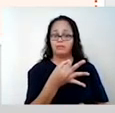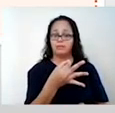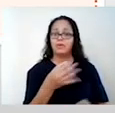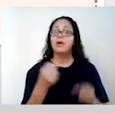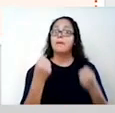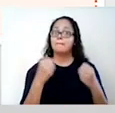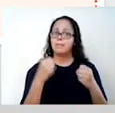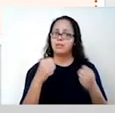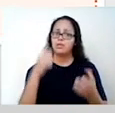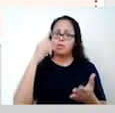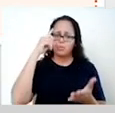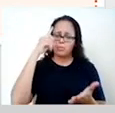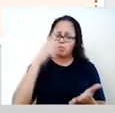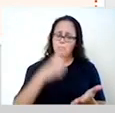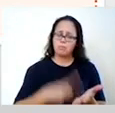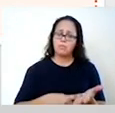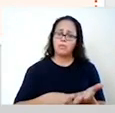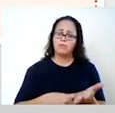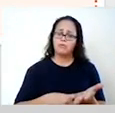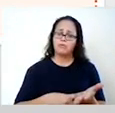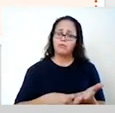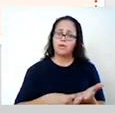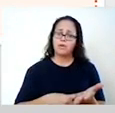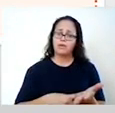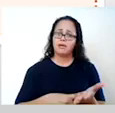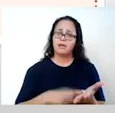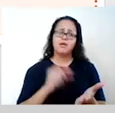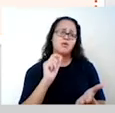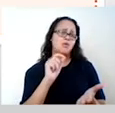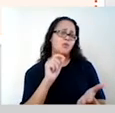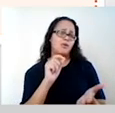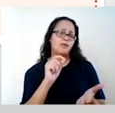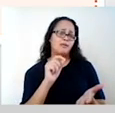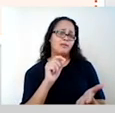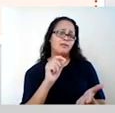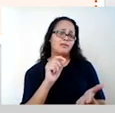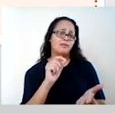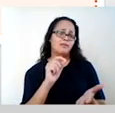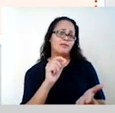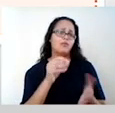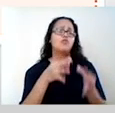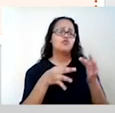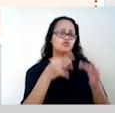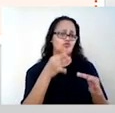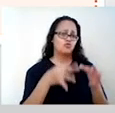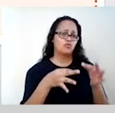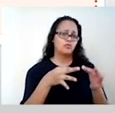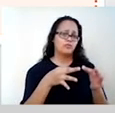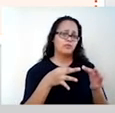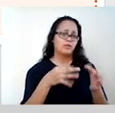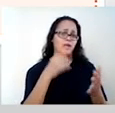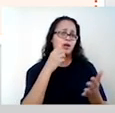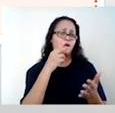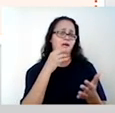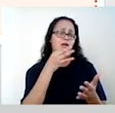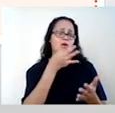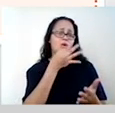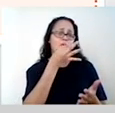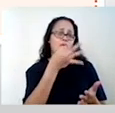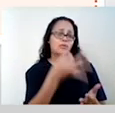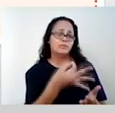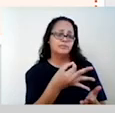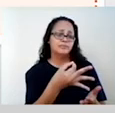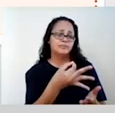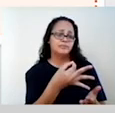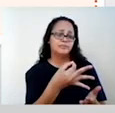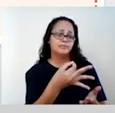que comprovar, mostrar que eu tenho razão. Sua opinião é baseada no quê? Então tem que justificar com argumentos. Por isso